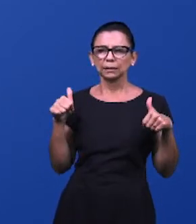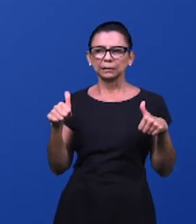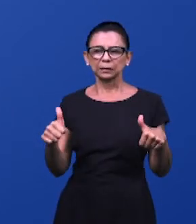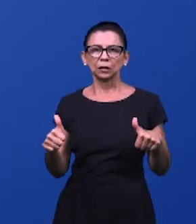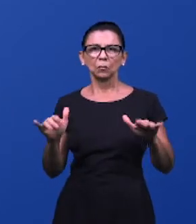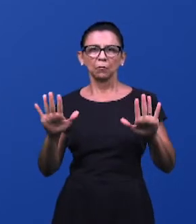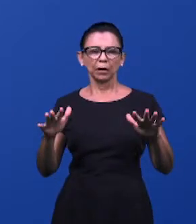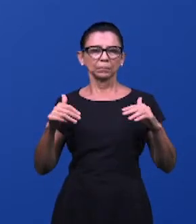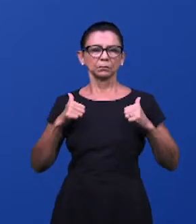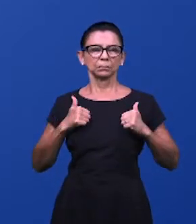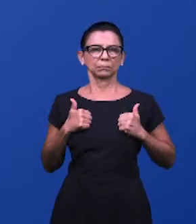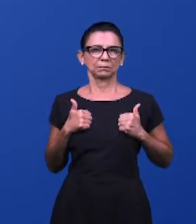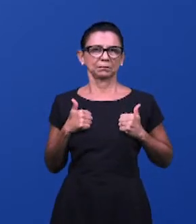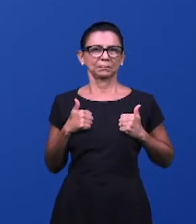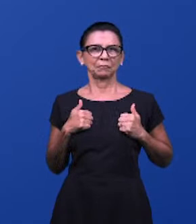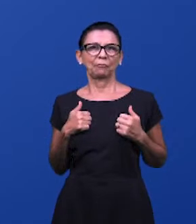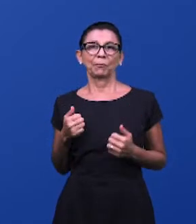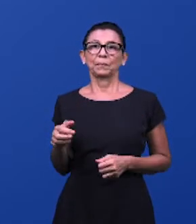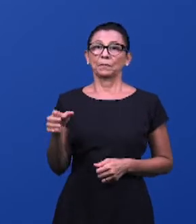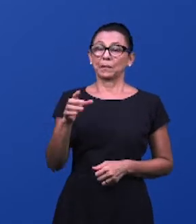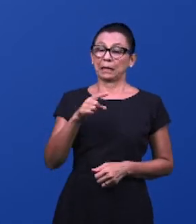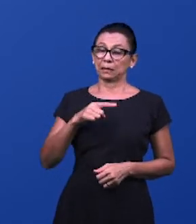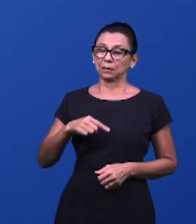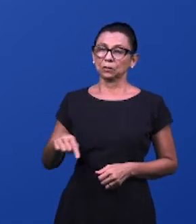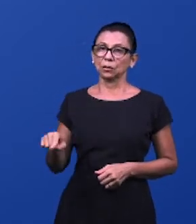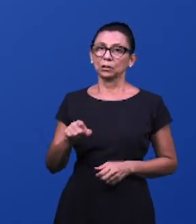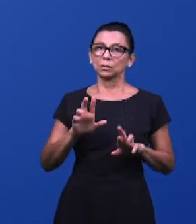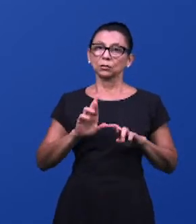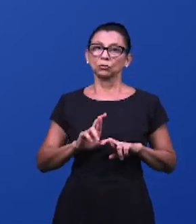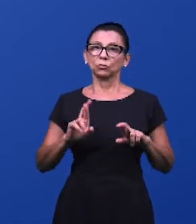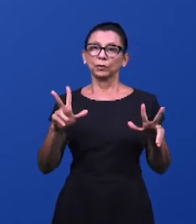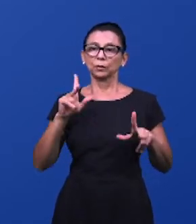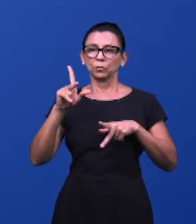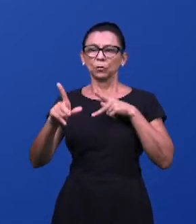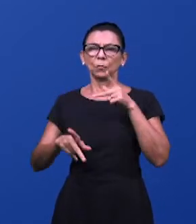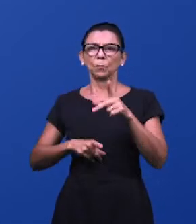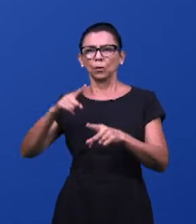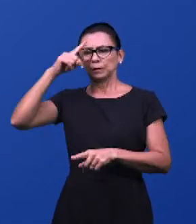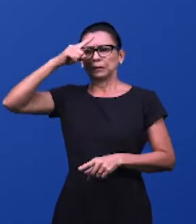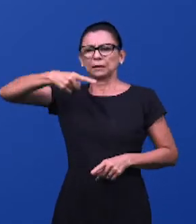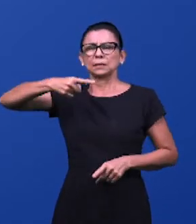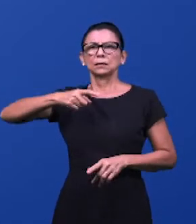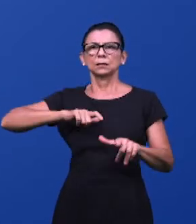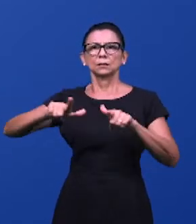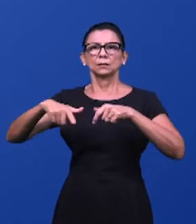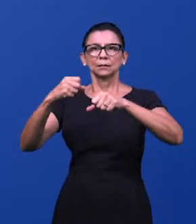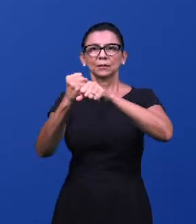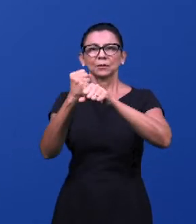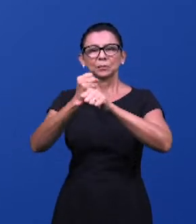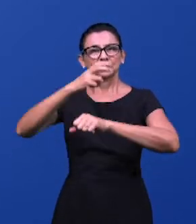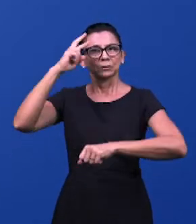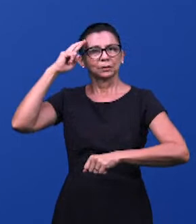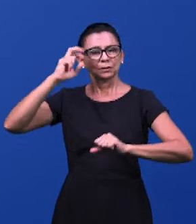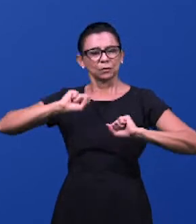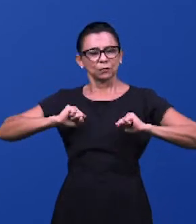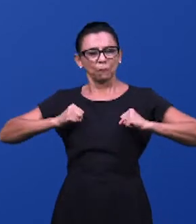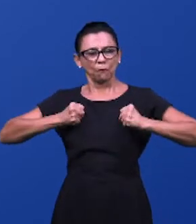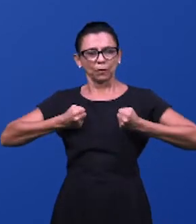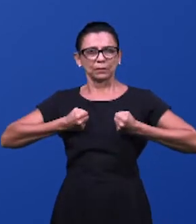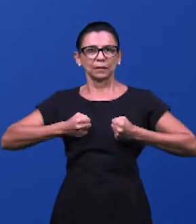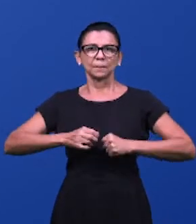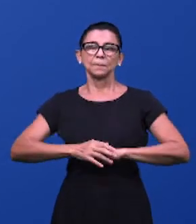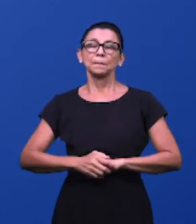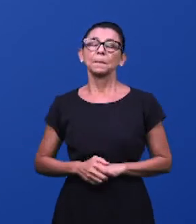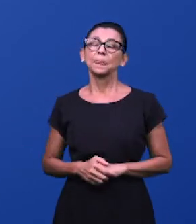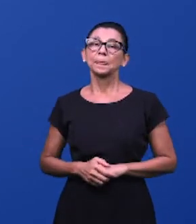mas não tomaram uma atitude. E nós devemos ser um povo decidido a buscar e estar dispostos a realizar a obra do Senhor. Mas o